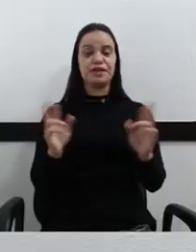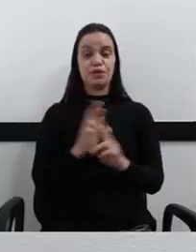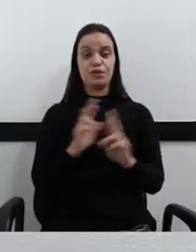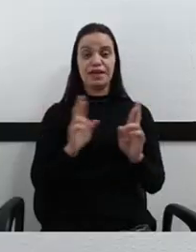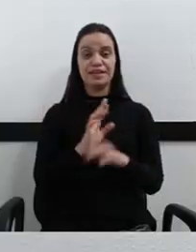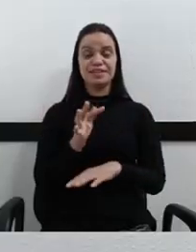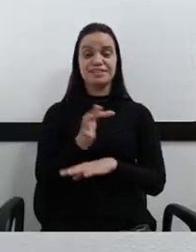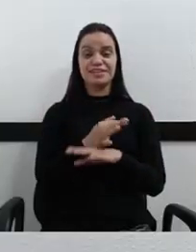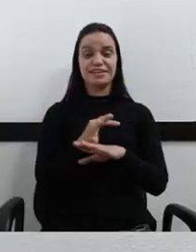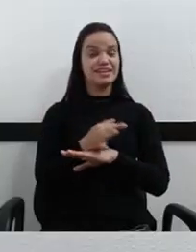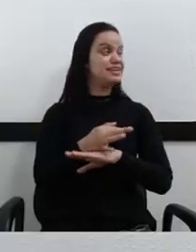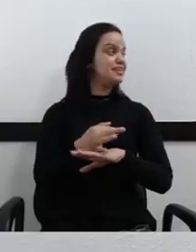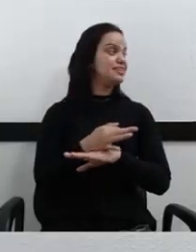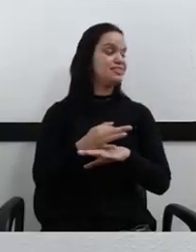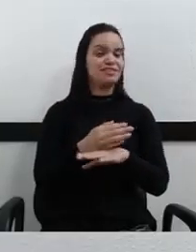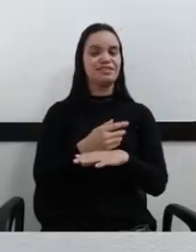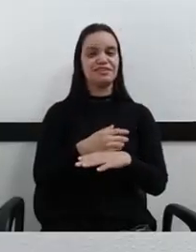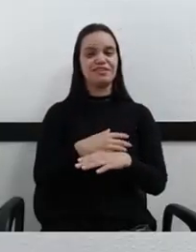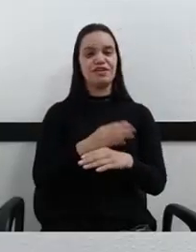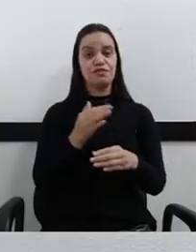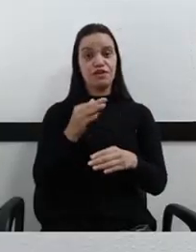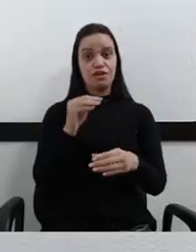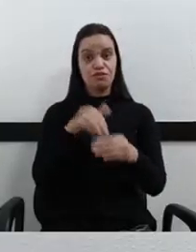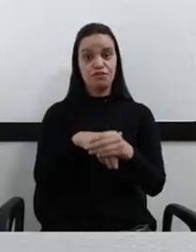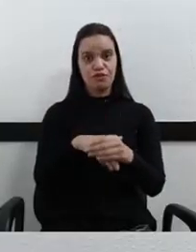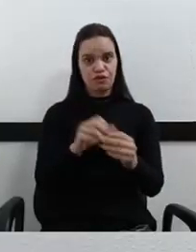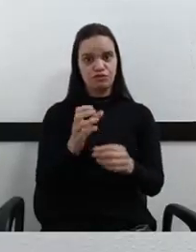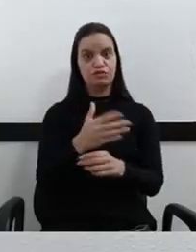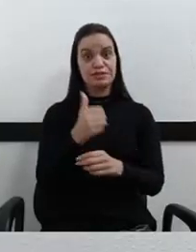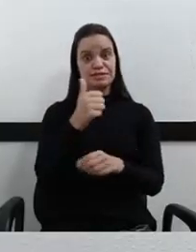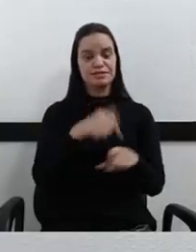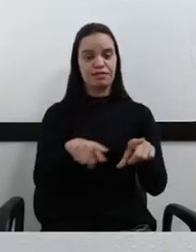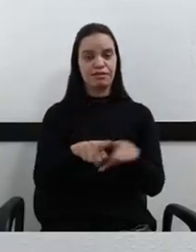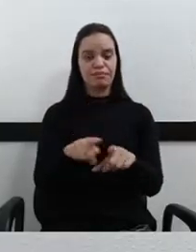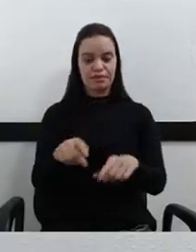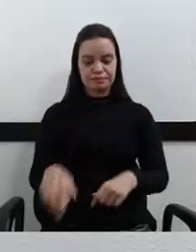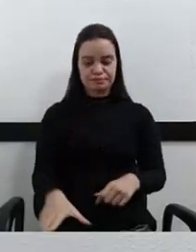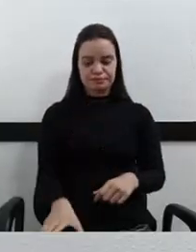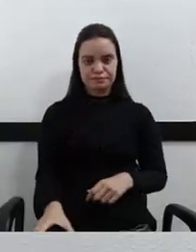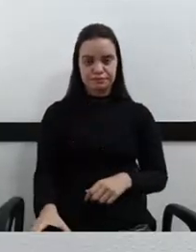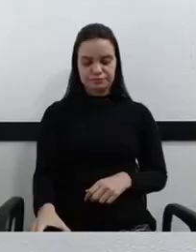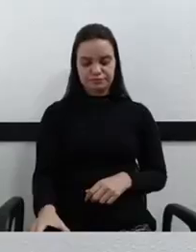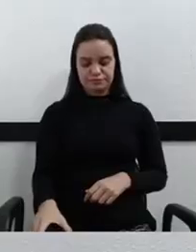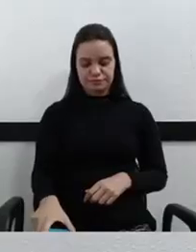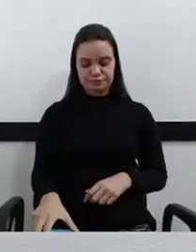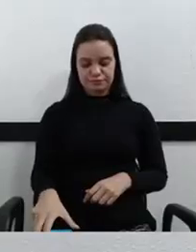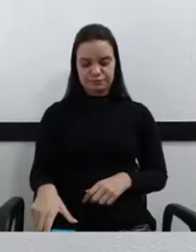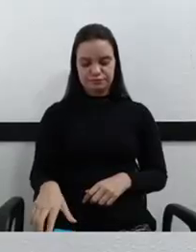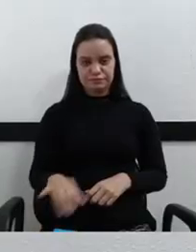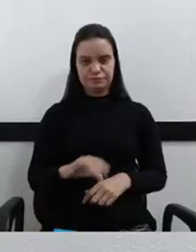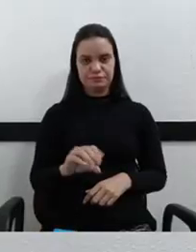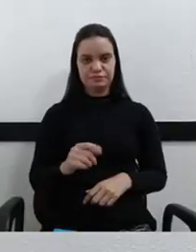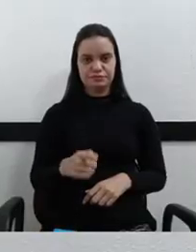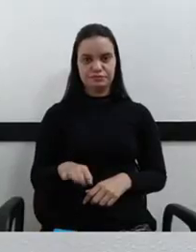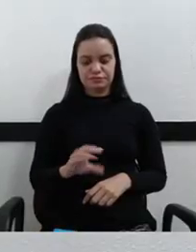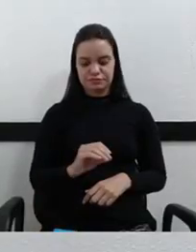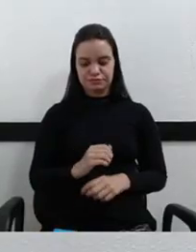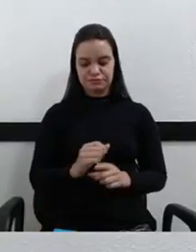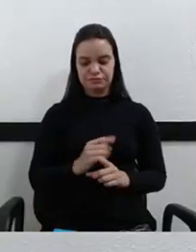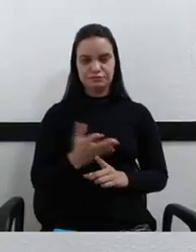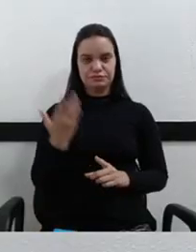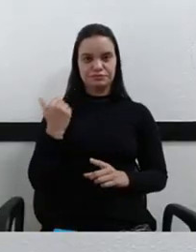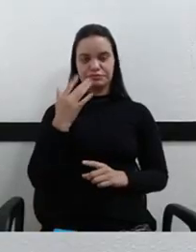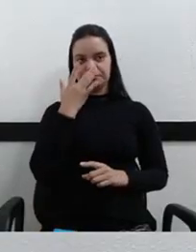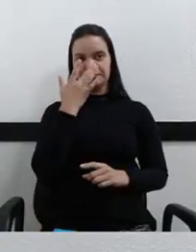às férias, eu também voto a favor. Então, O conselheiro João foi vencido da gestão na passada, eu fui